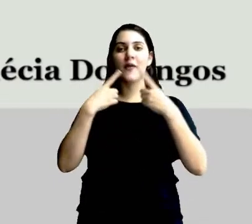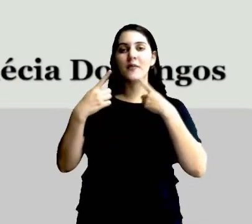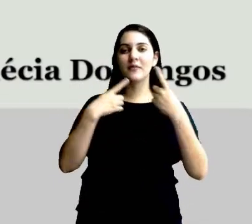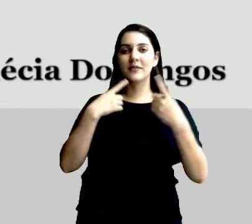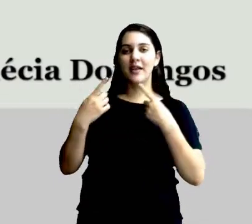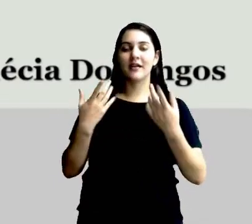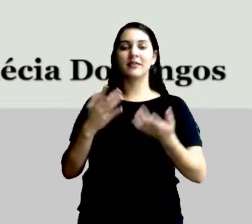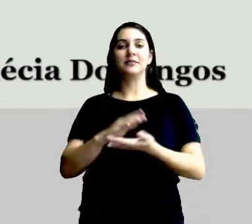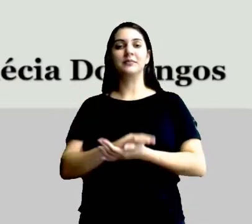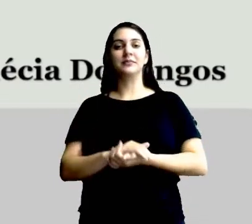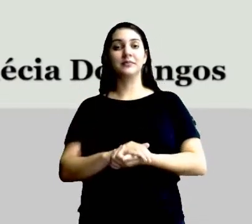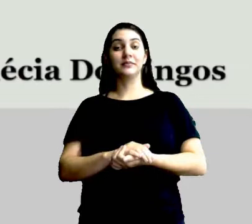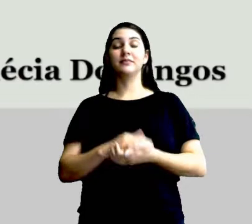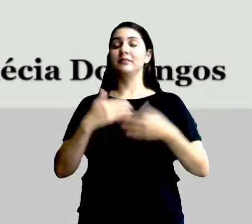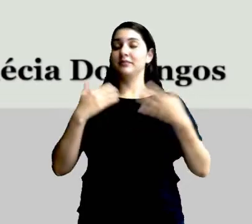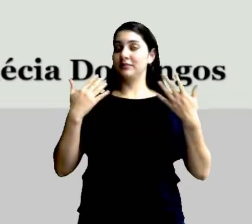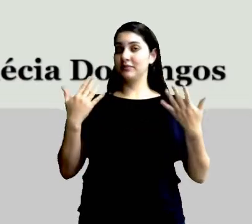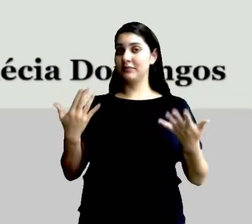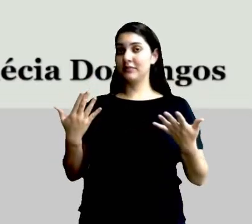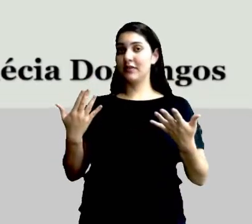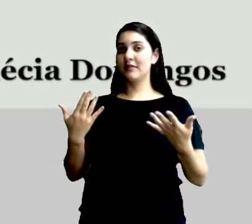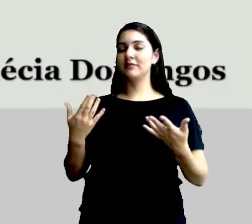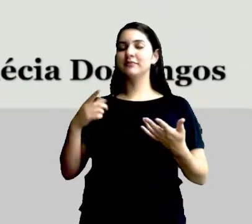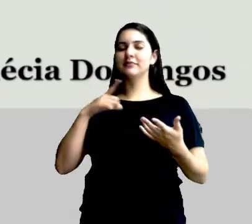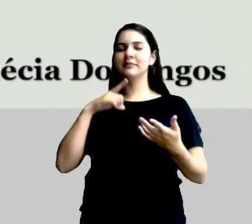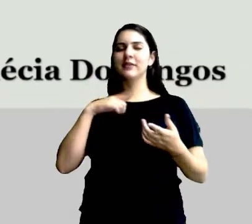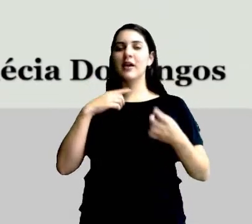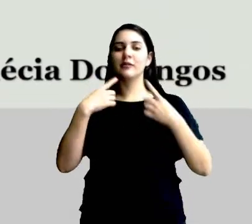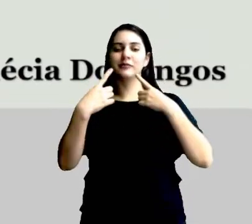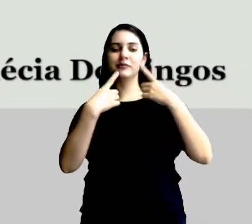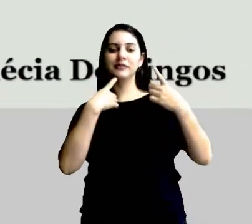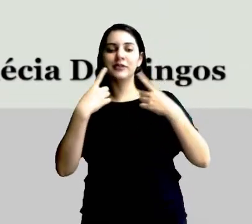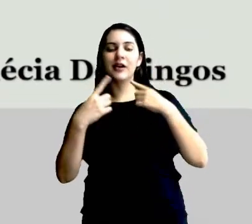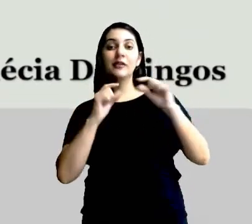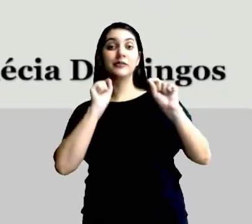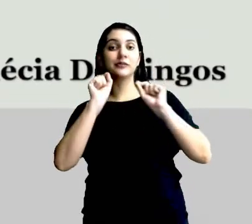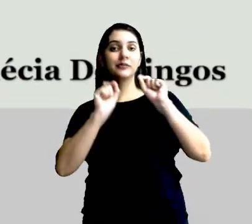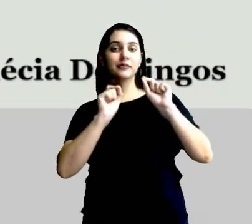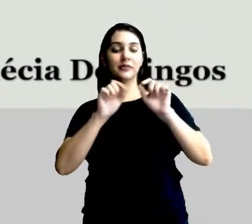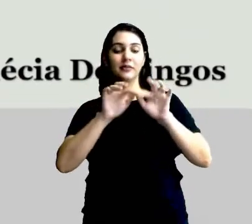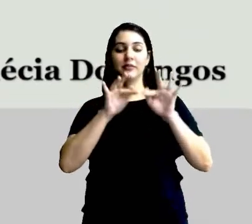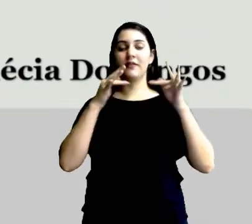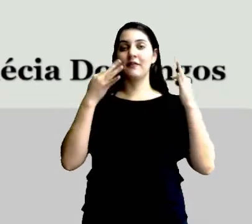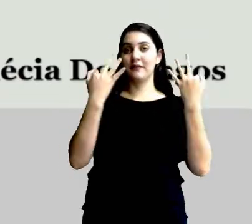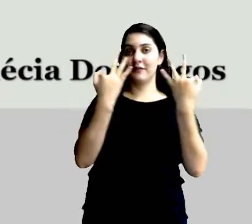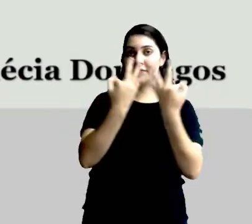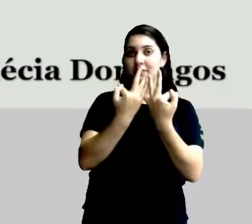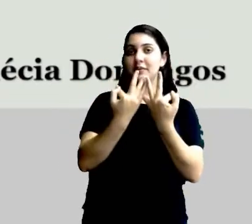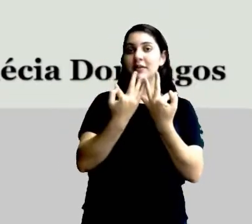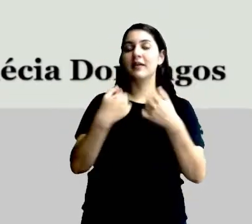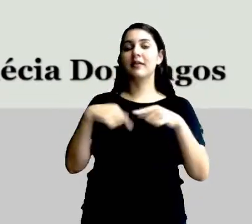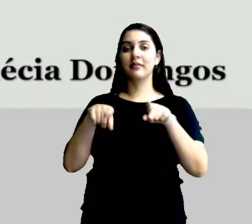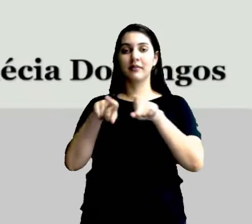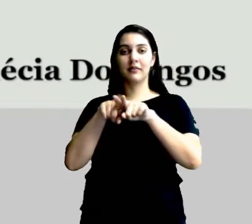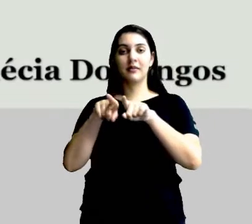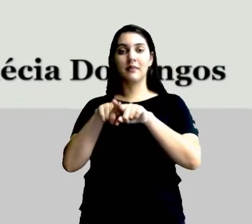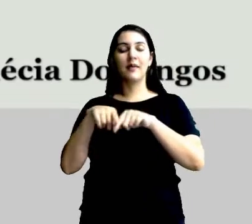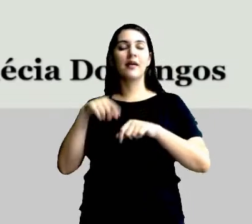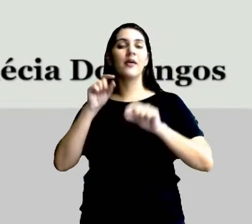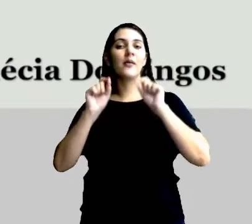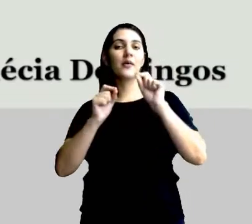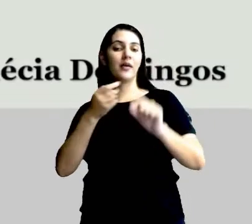family members and friends. Ou seja, vai ser um diálogo sobre família, os membros da família e